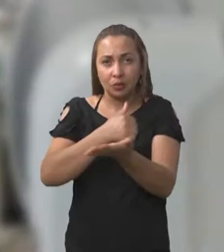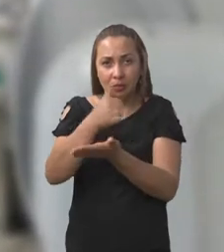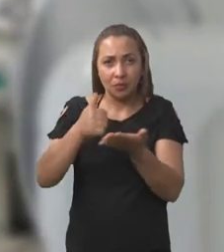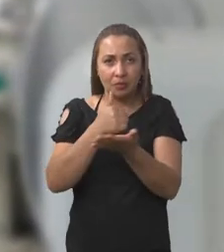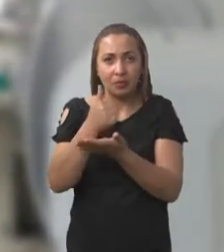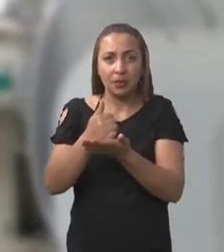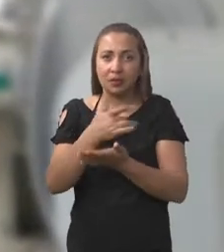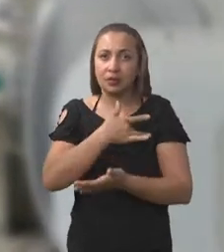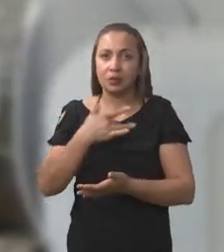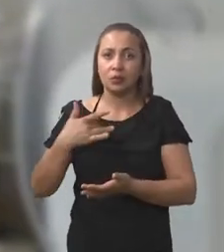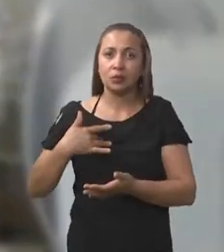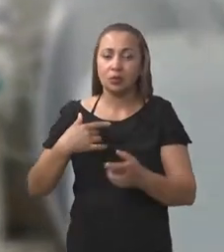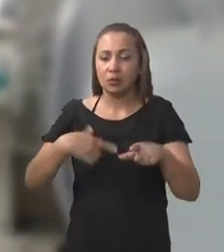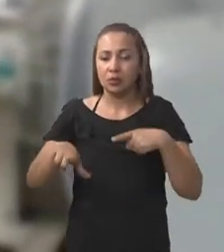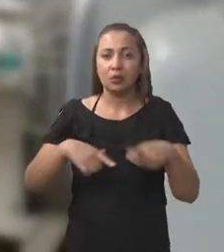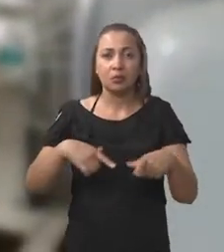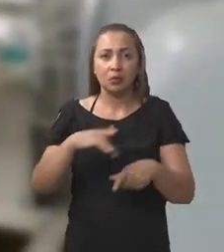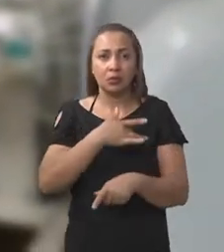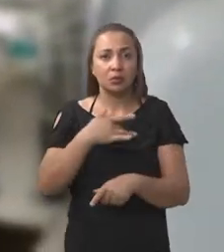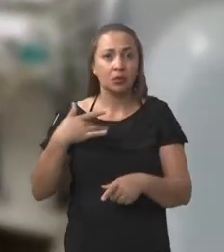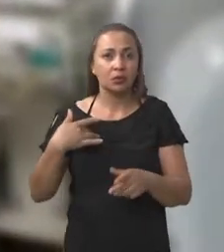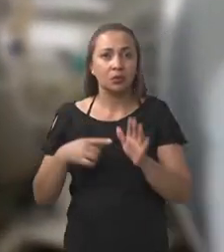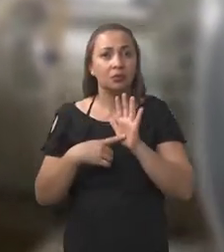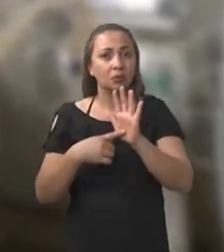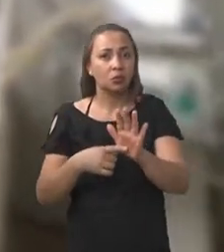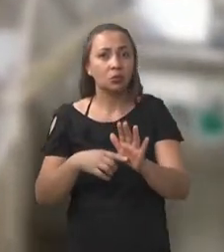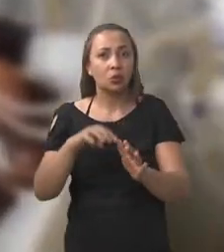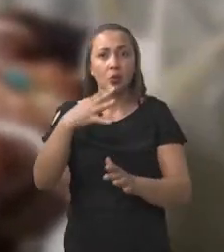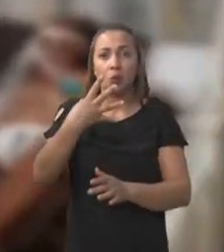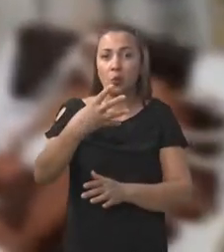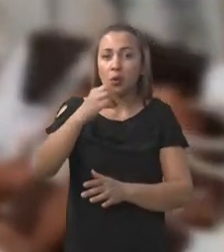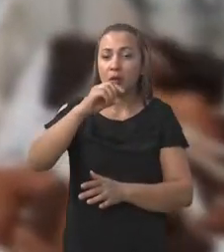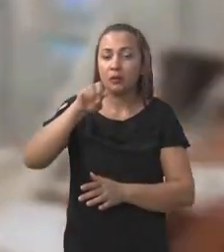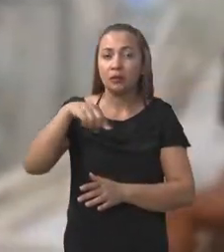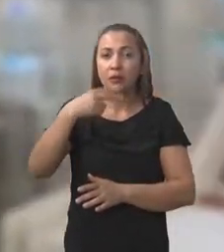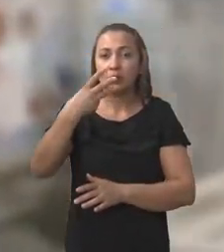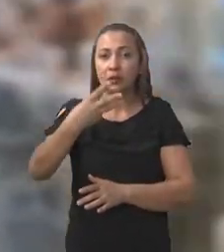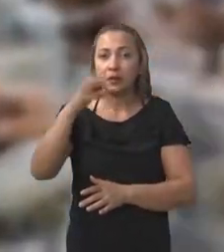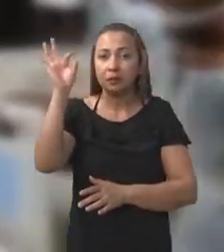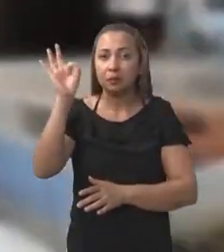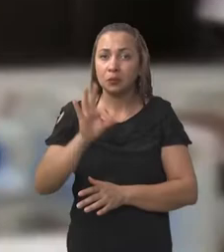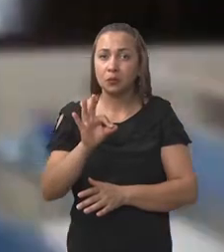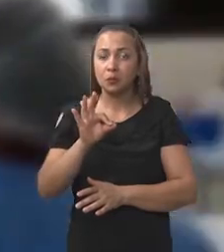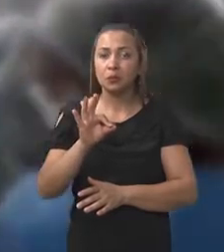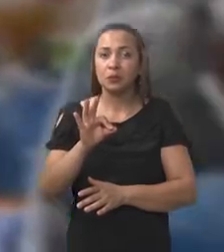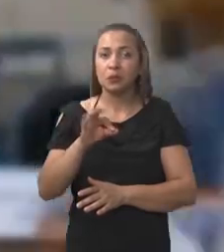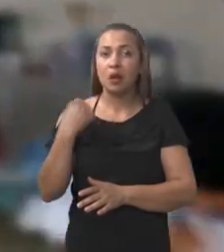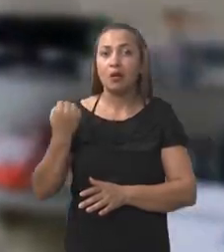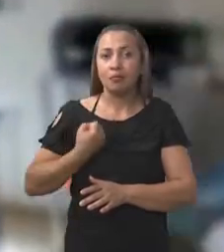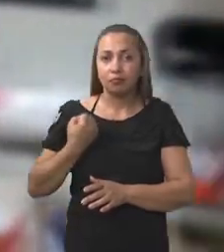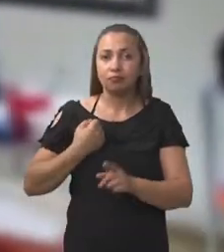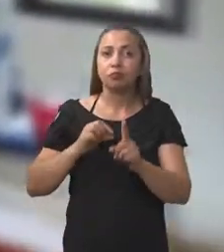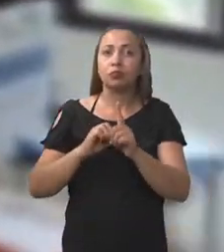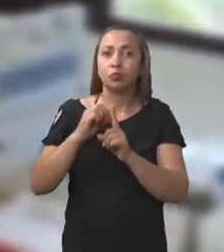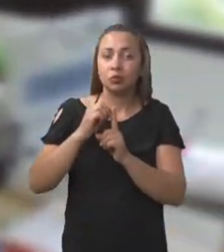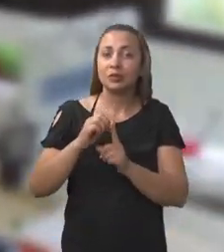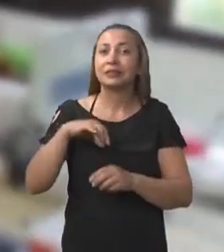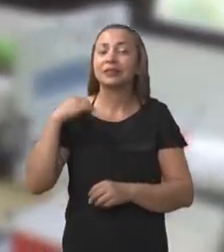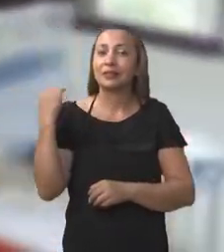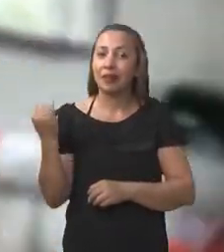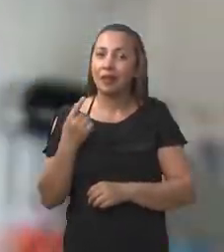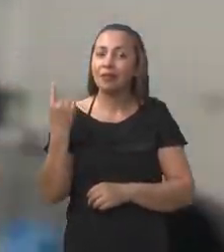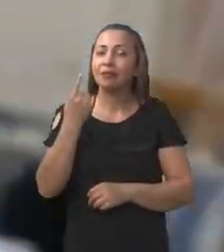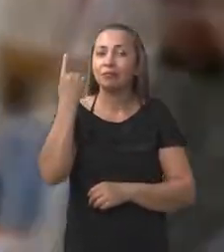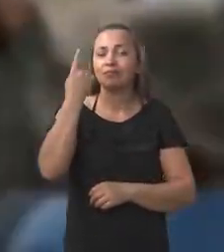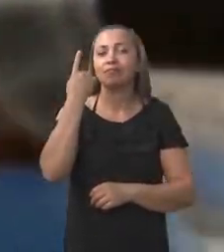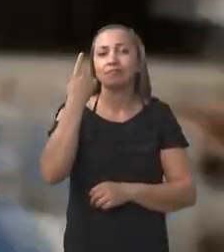unidades básicas de saúde, os trabalhadores da saúde apresentaram uma prevalência de 40,3%. Que é uma prevalência elevada,